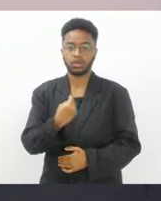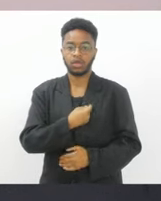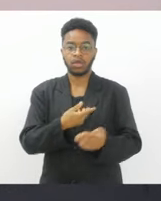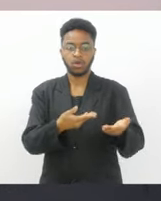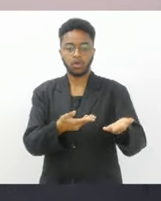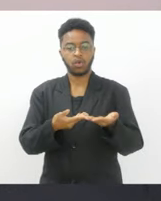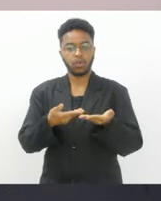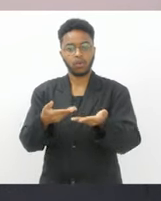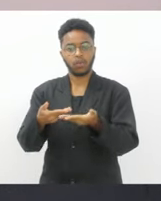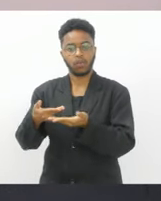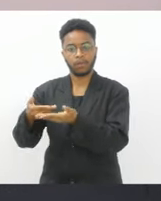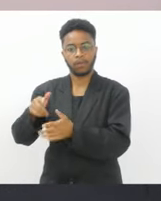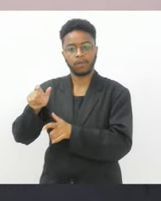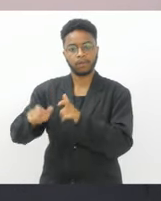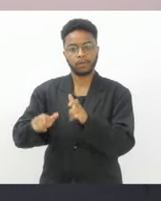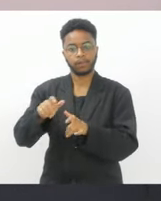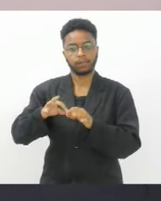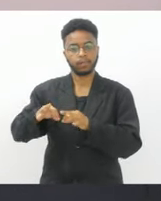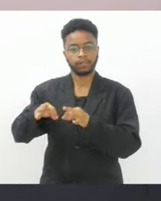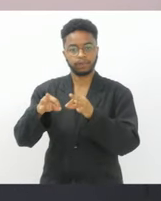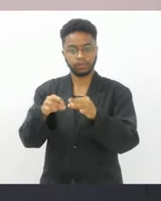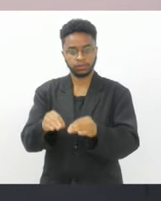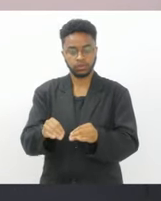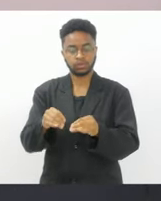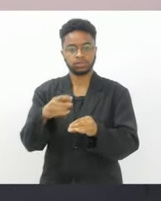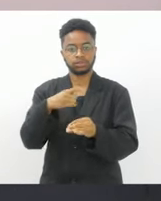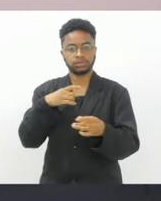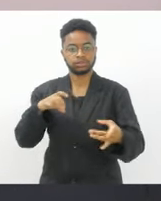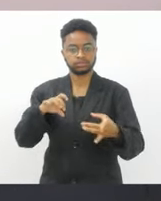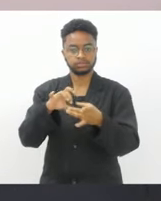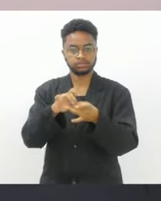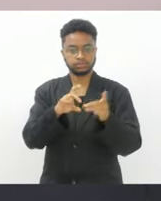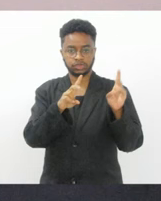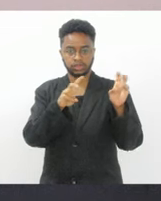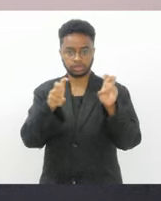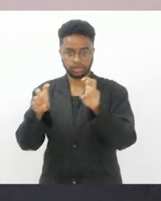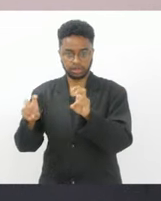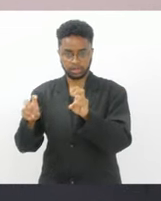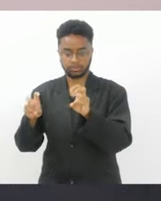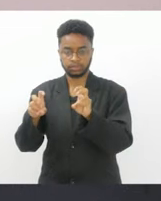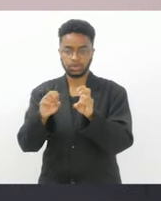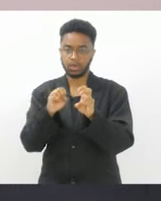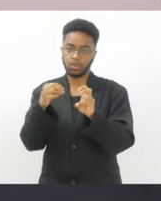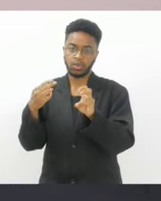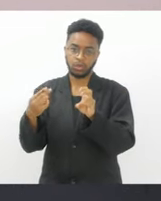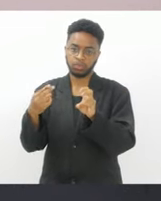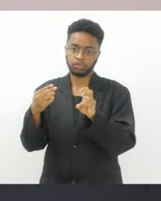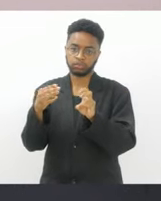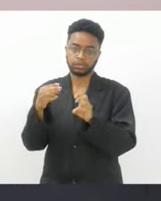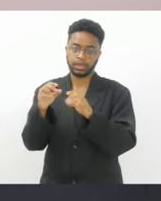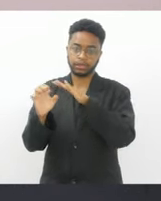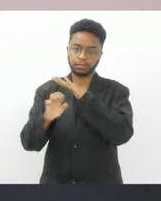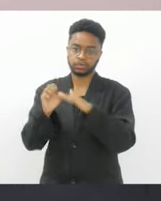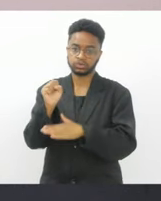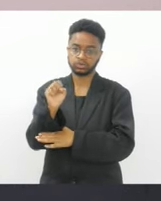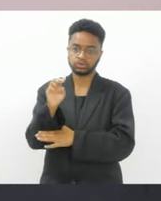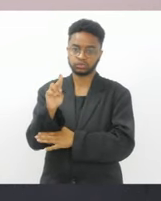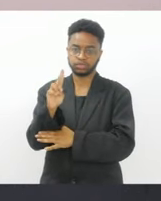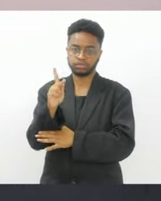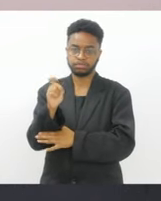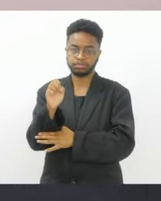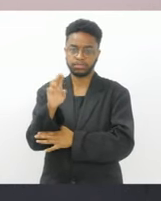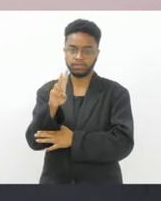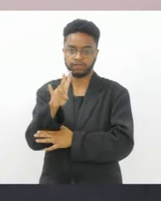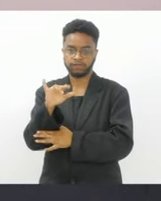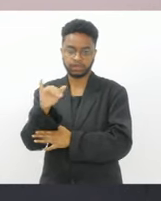agentes que respondem por essa questão, quer seja a Supervia, quer seja o governo do